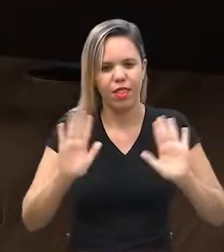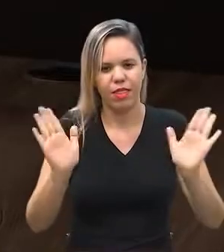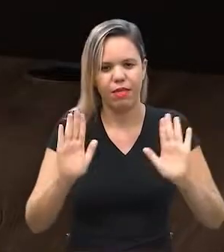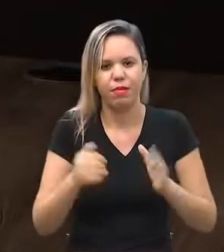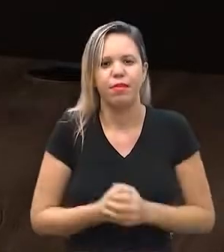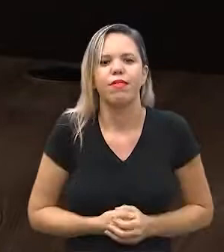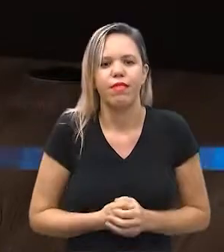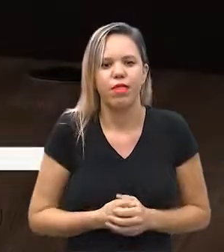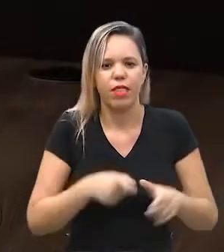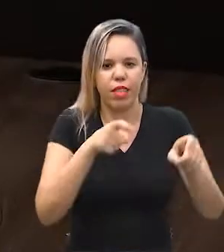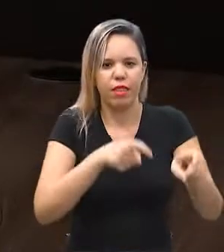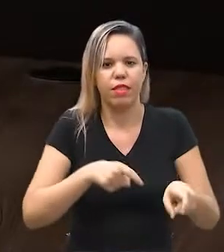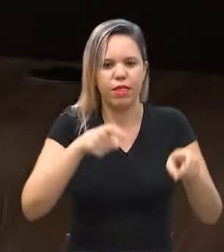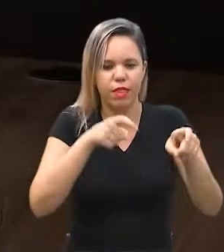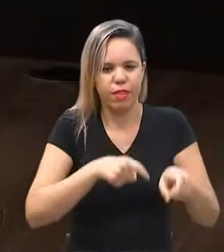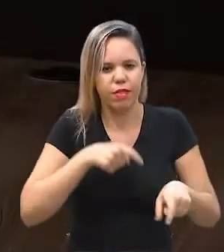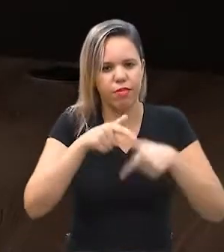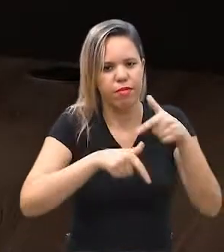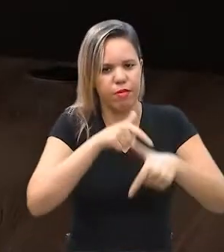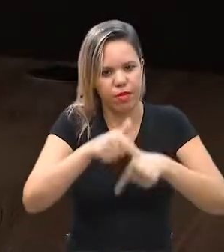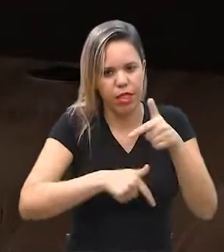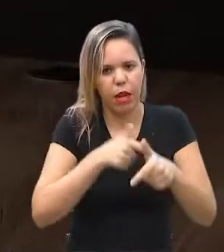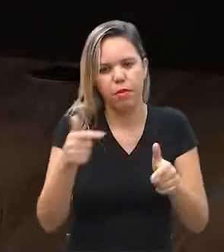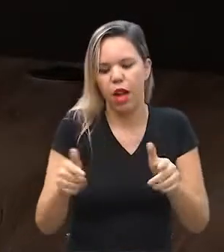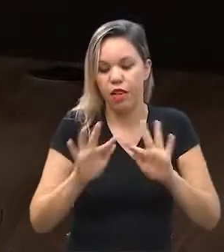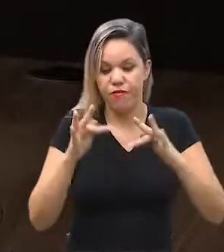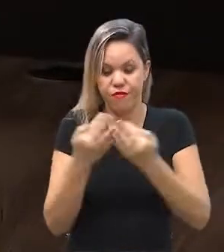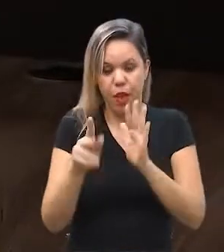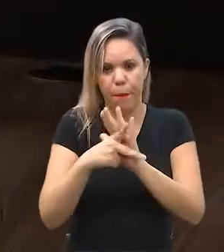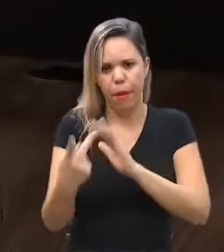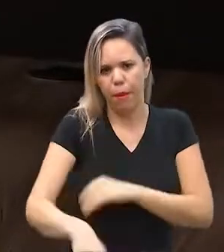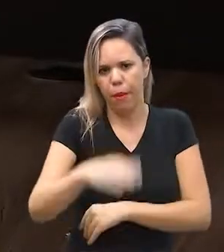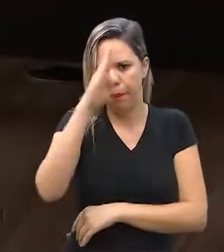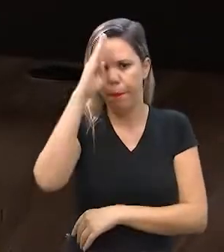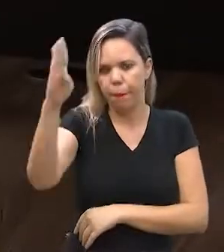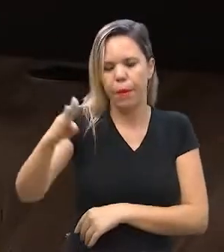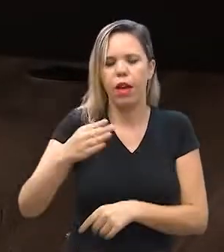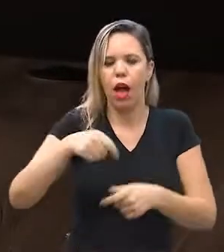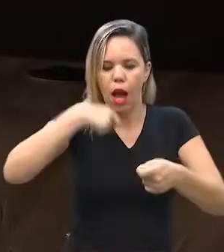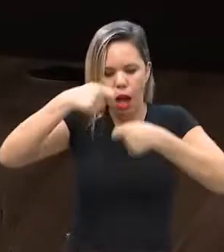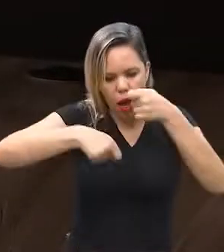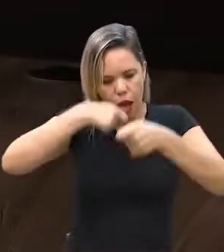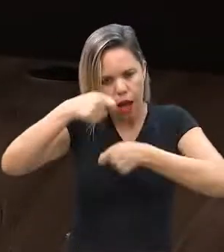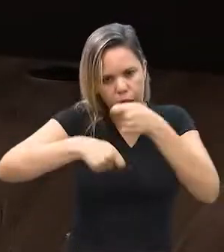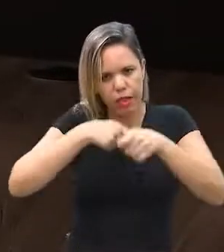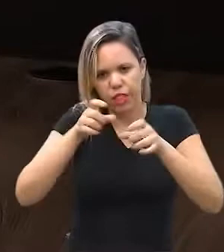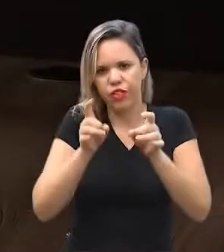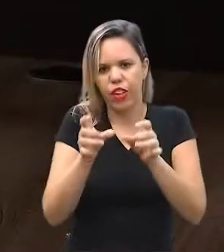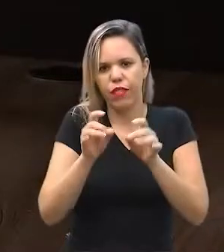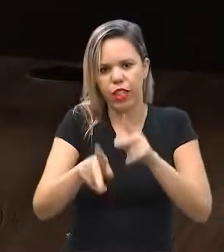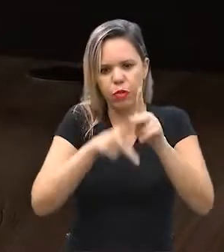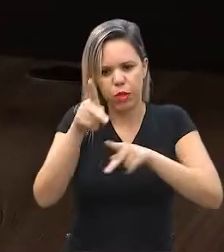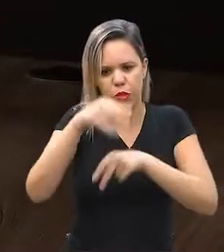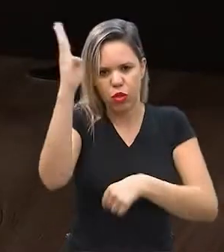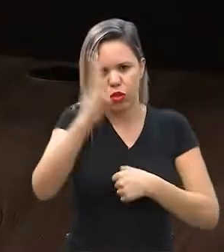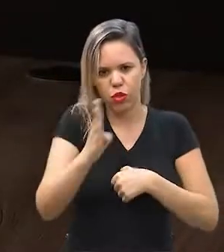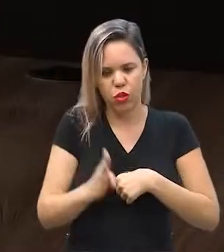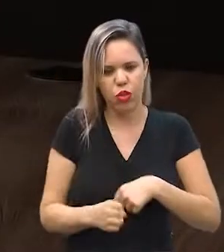Olá! A agricultura familiar é a principal produtora dos alimentos que vão para a mesa dos